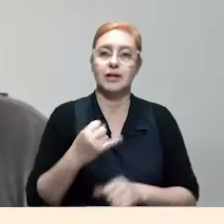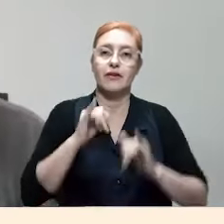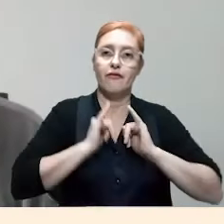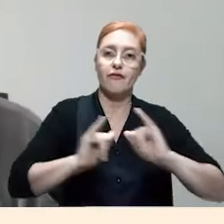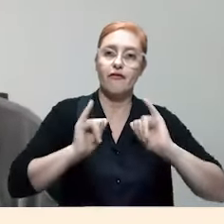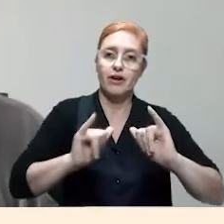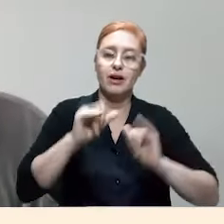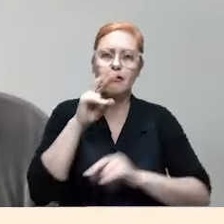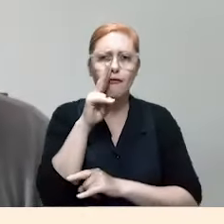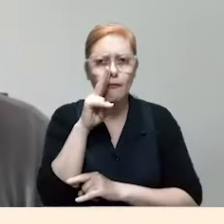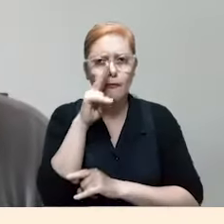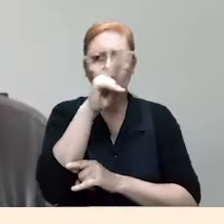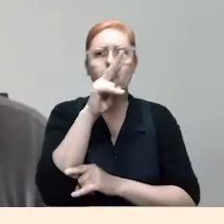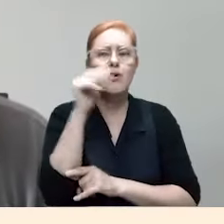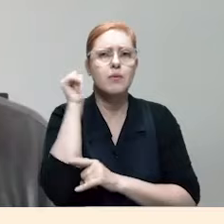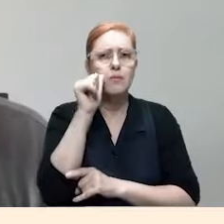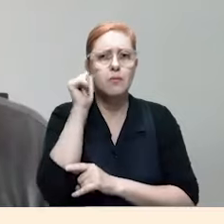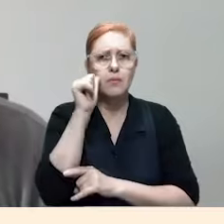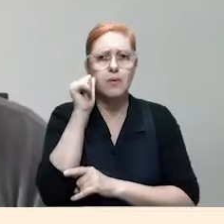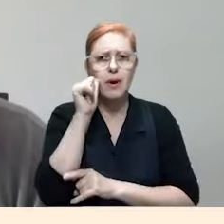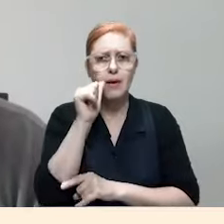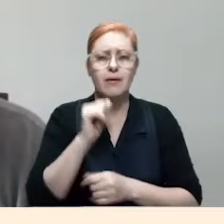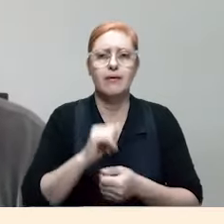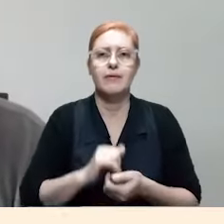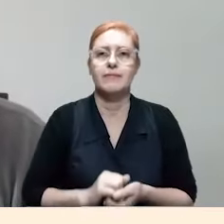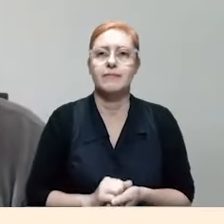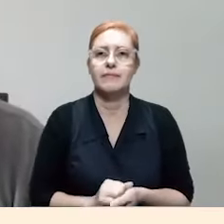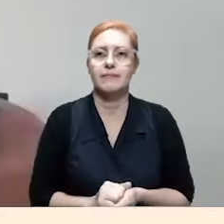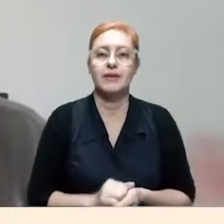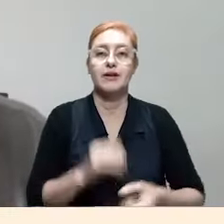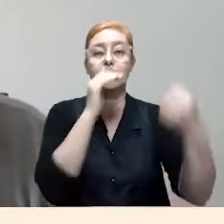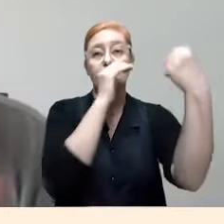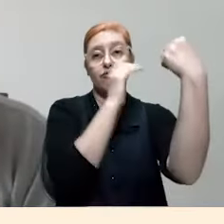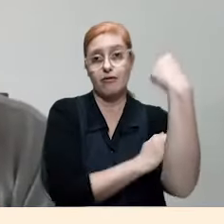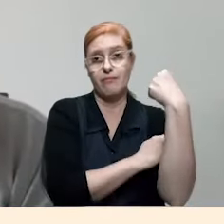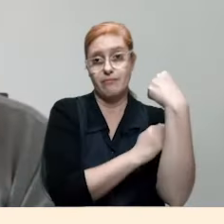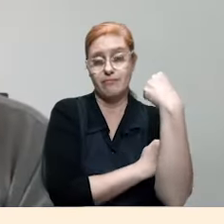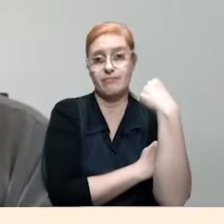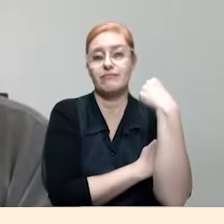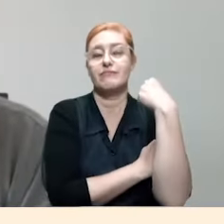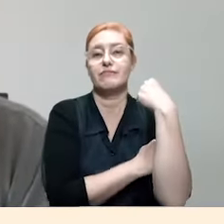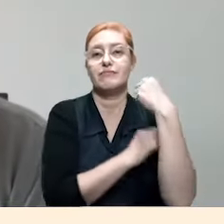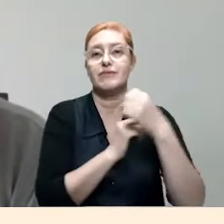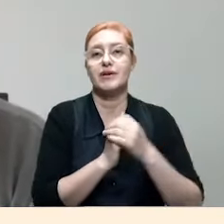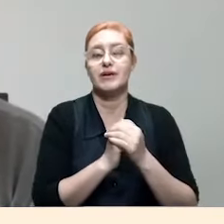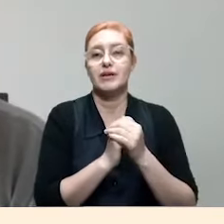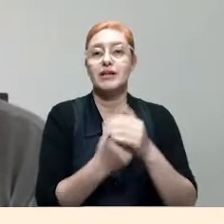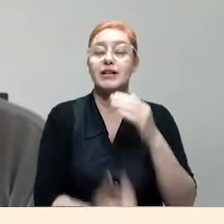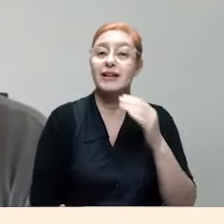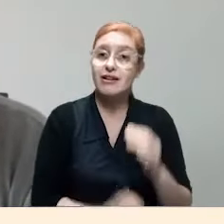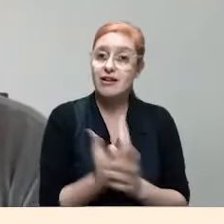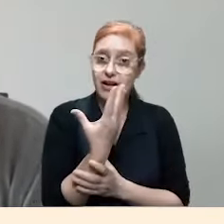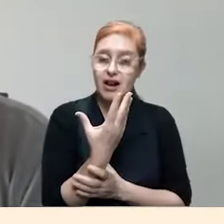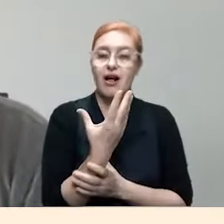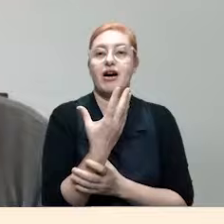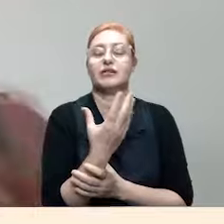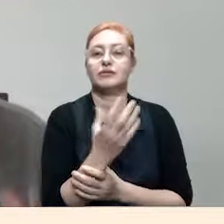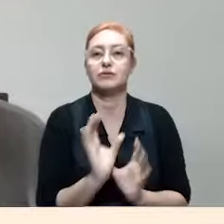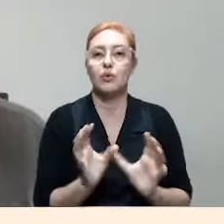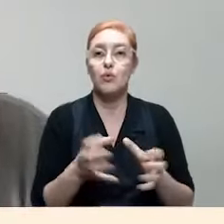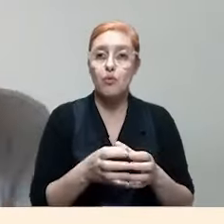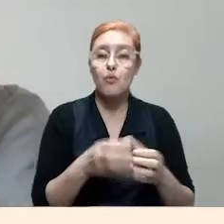a força das mulheres, das feministas, quando criaram o consórcio feminista